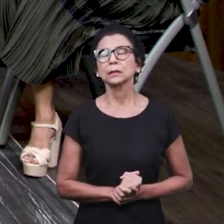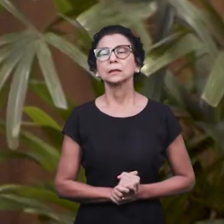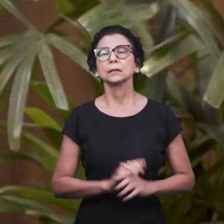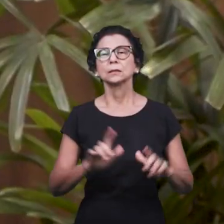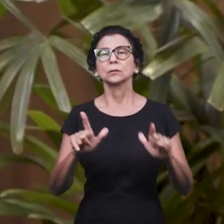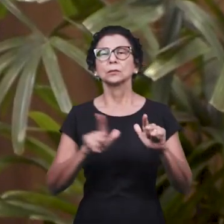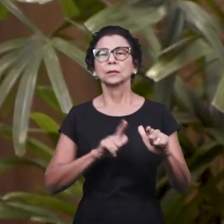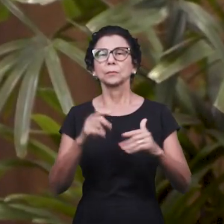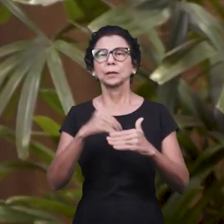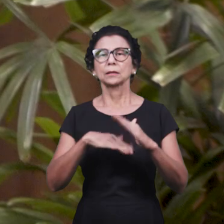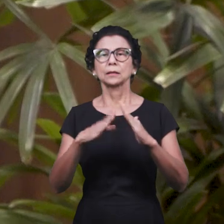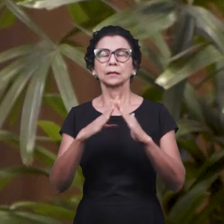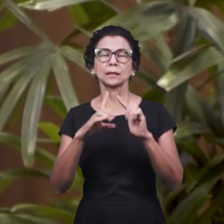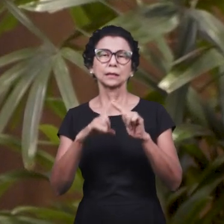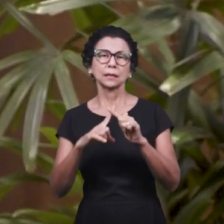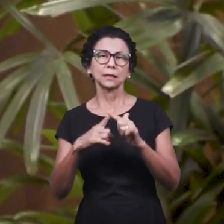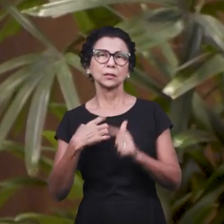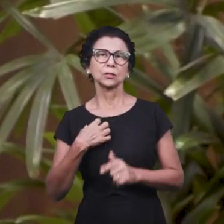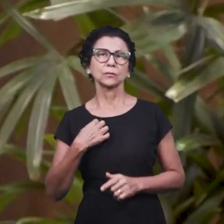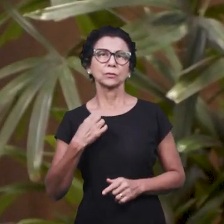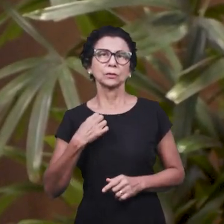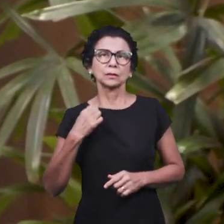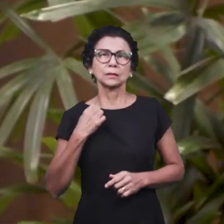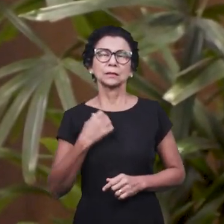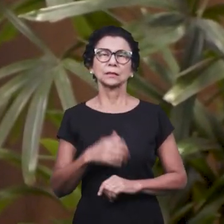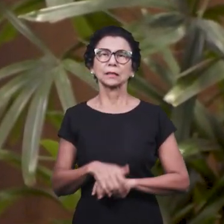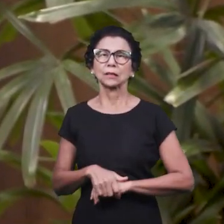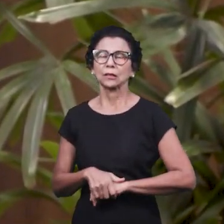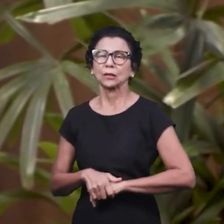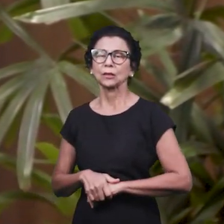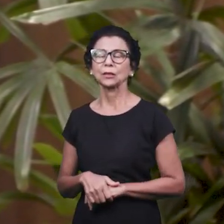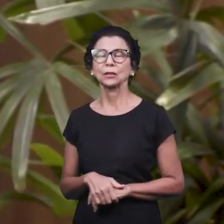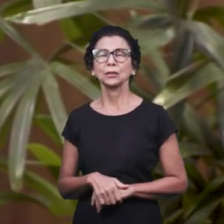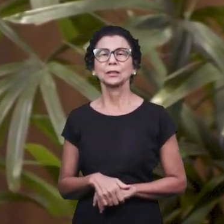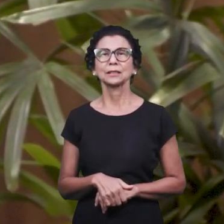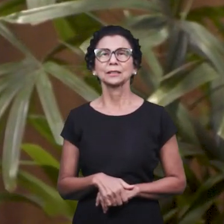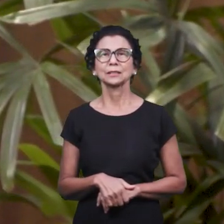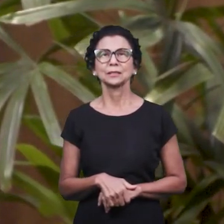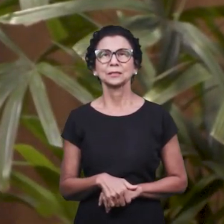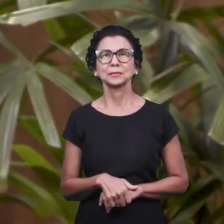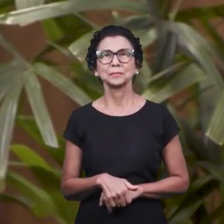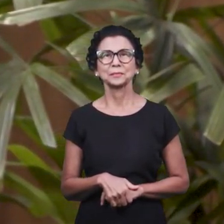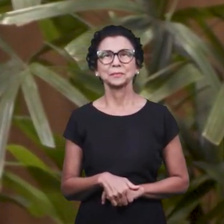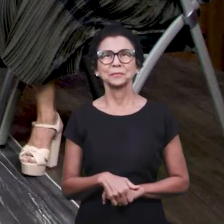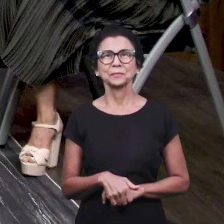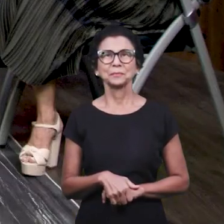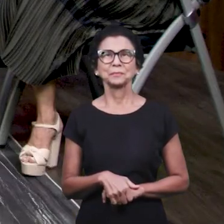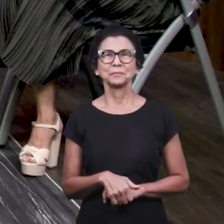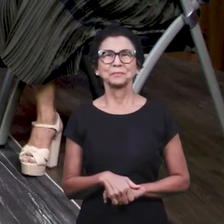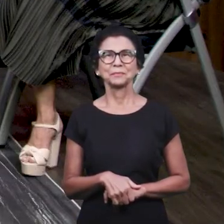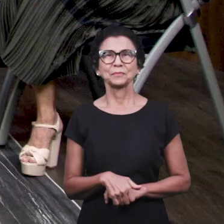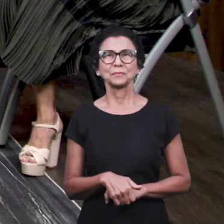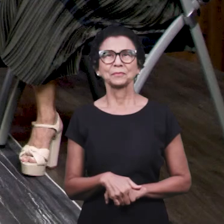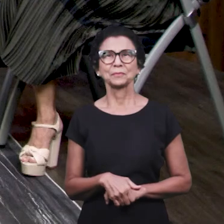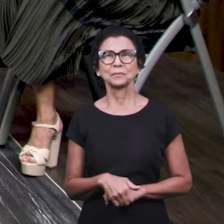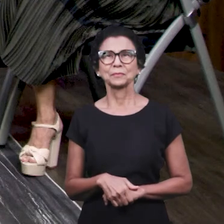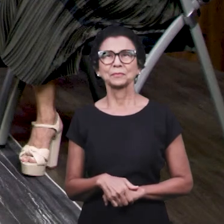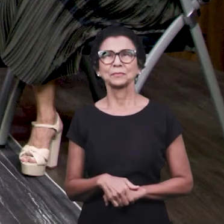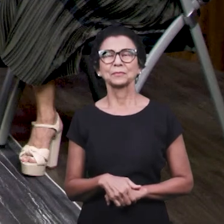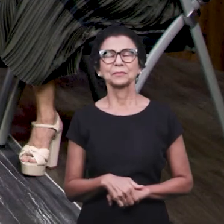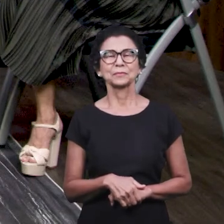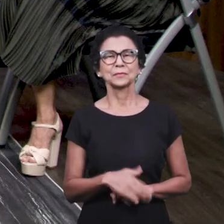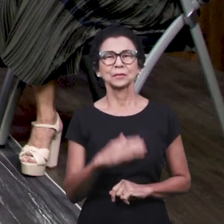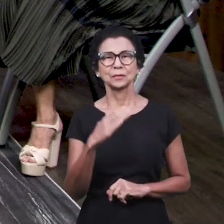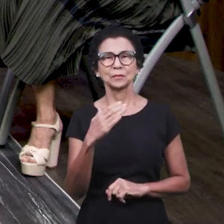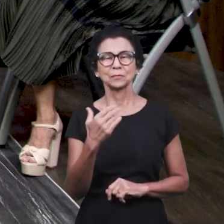na igreja. A Vitória um pouquinho dos estudos. Podemos conversar com você, Carlos? Sim, eu sou Carlos Bressan, da Igreja